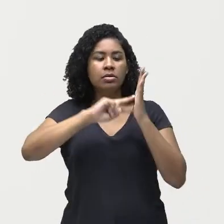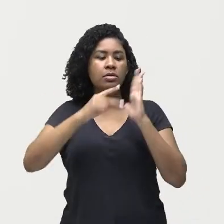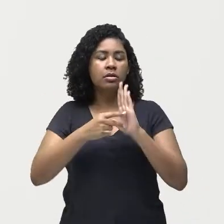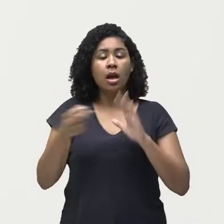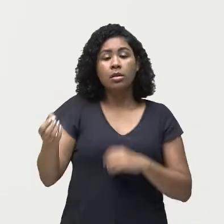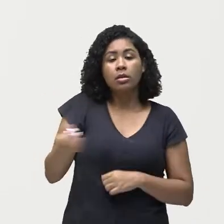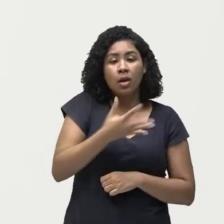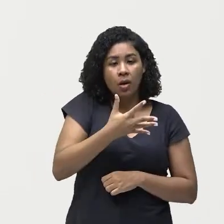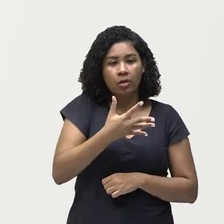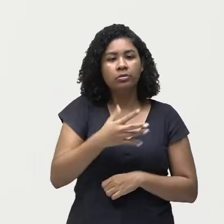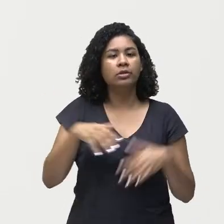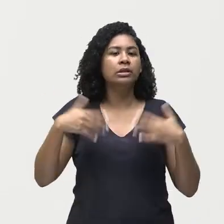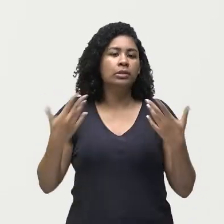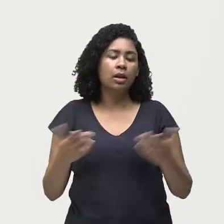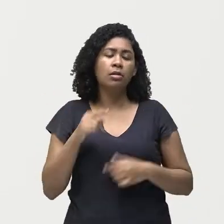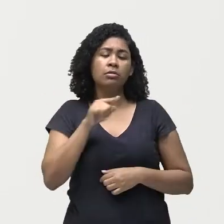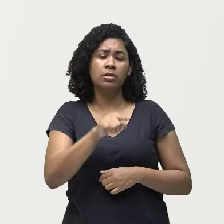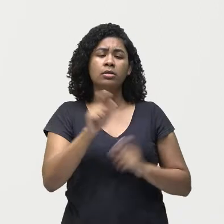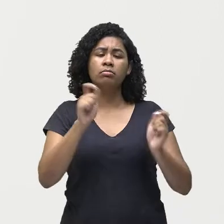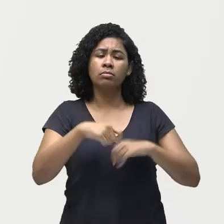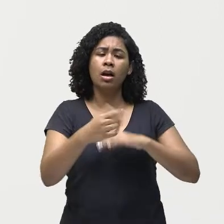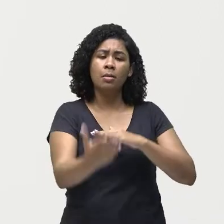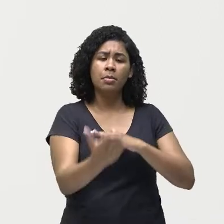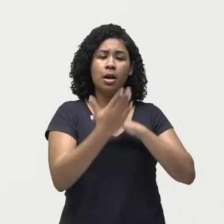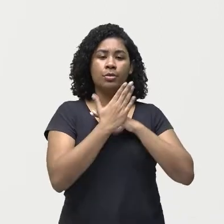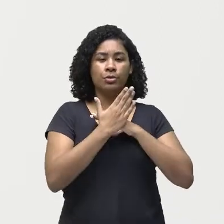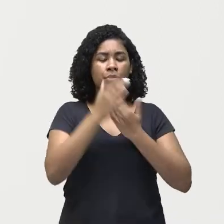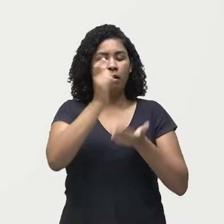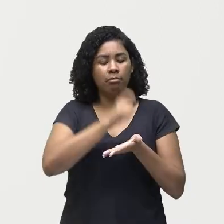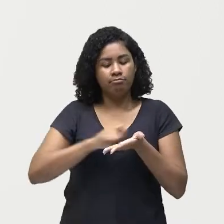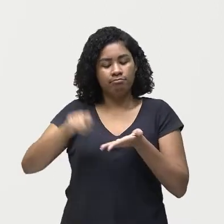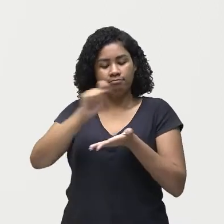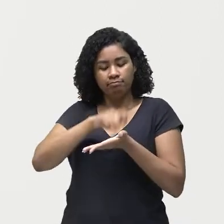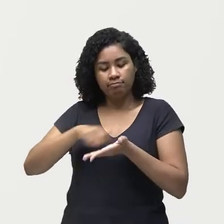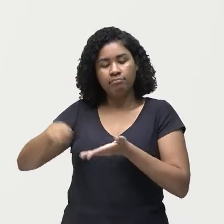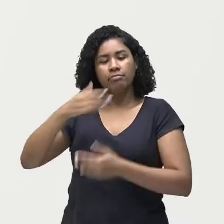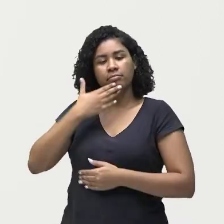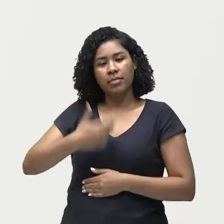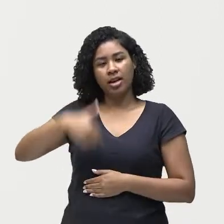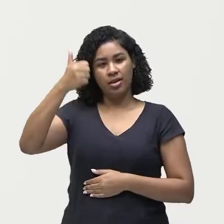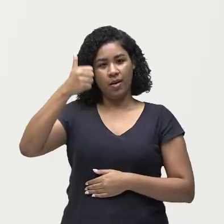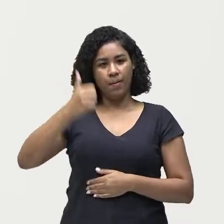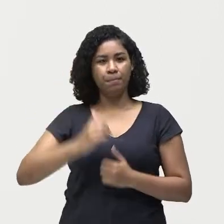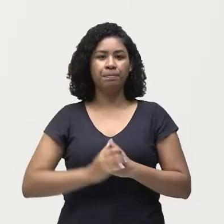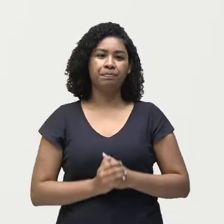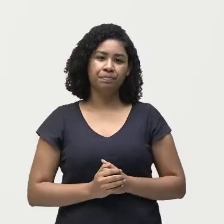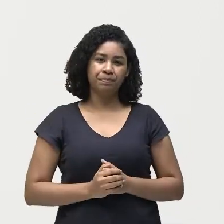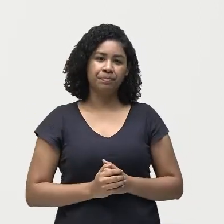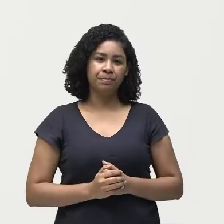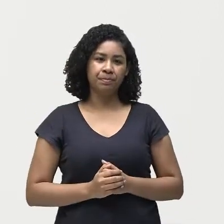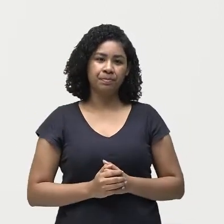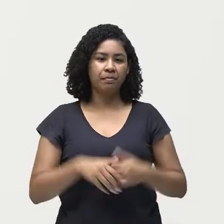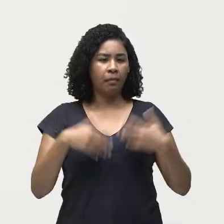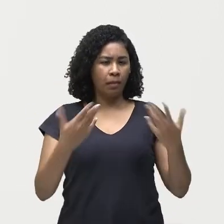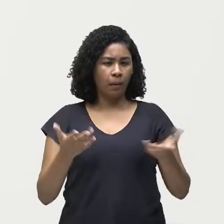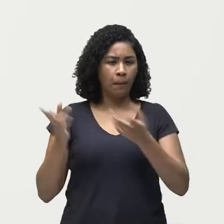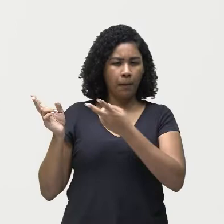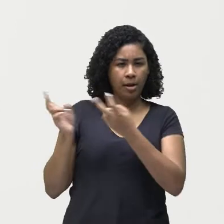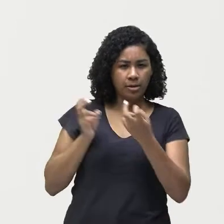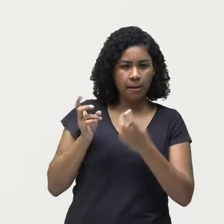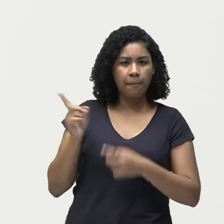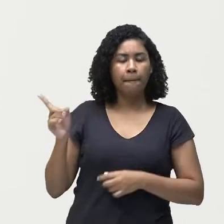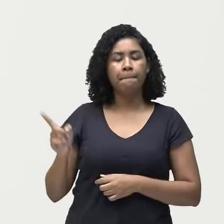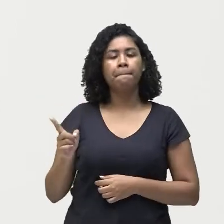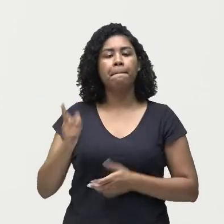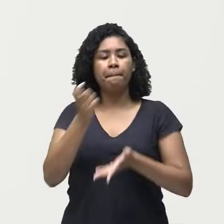significados, e isso vai me ajudar a escrever melhor também. Então, olha só. A escrita em